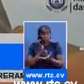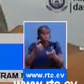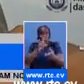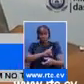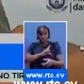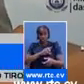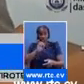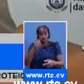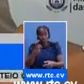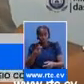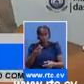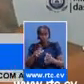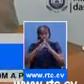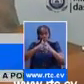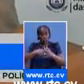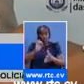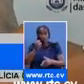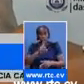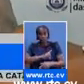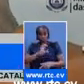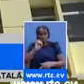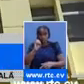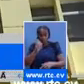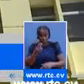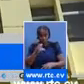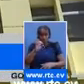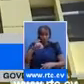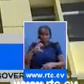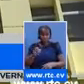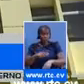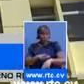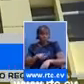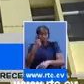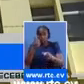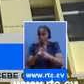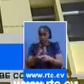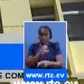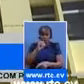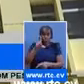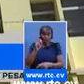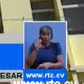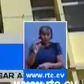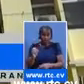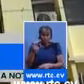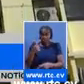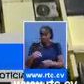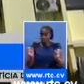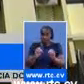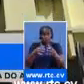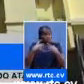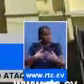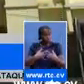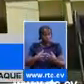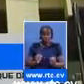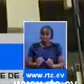ou reestruturar, ou privatizar, ou concessionar. Neste momento, de uma coisa, Olavo Correia não tem a mínima